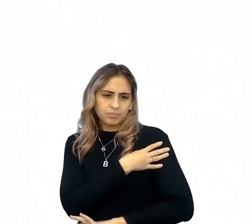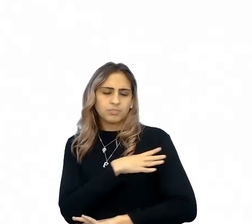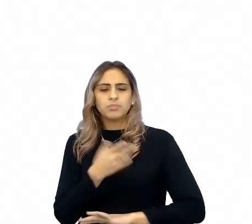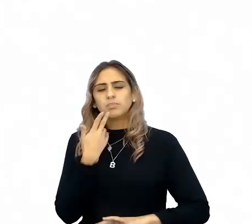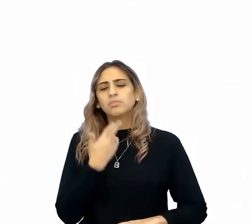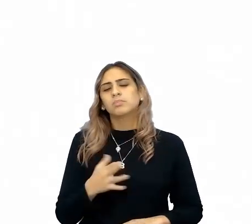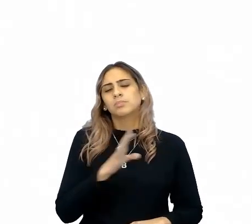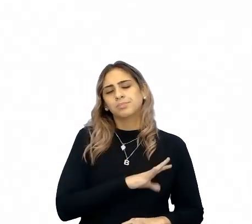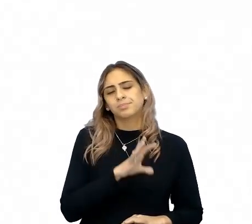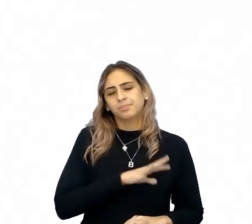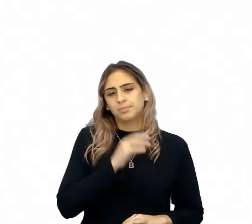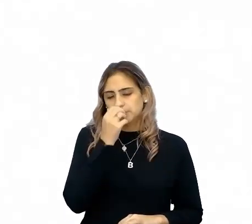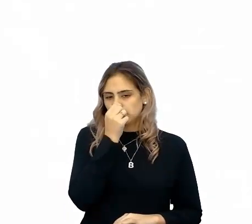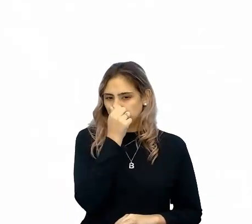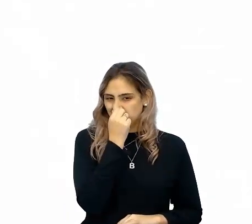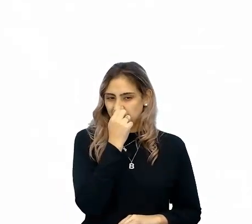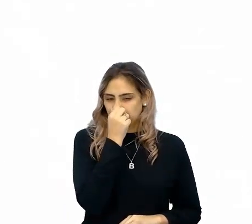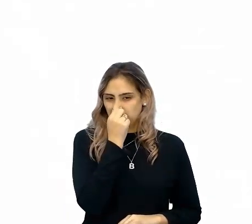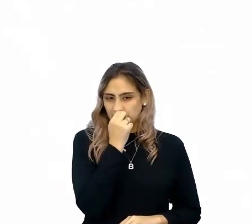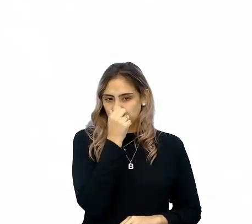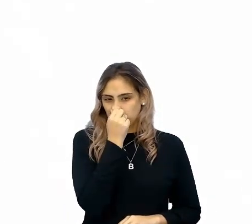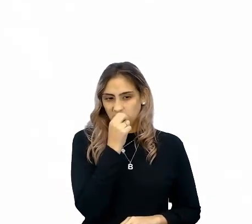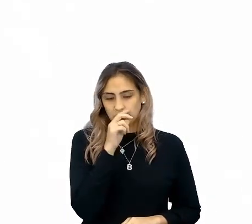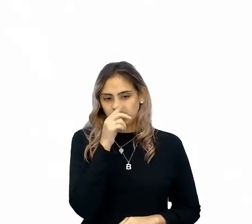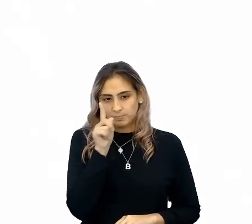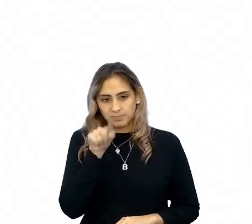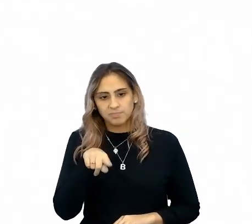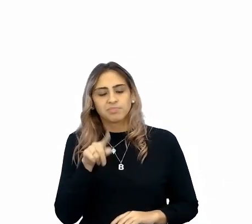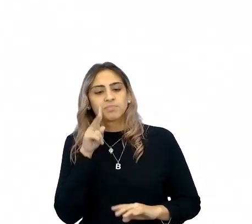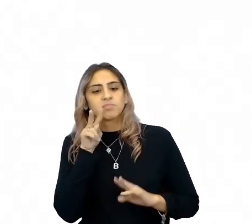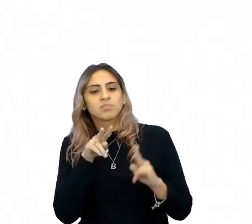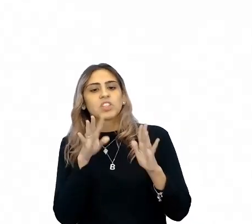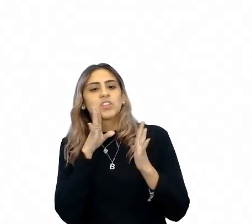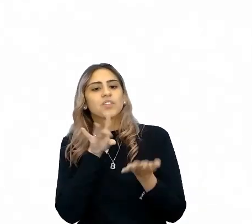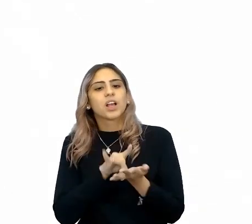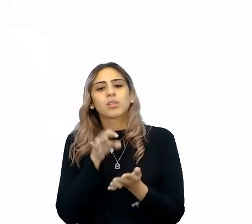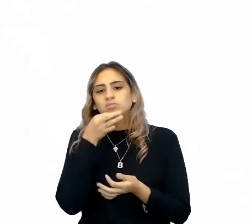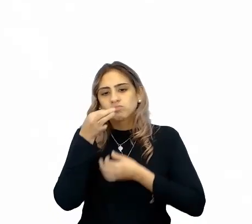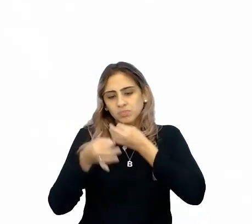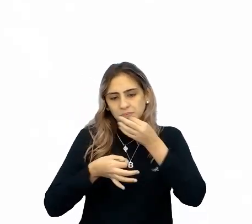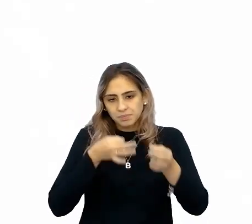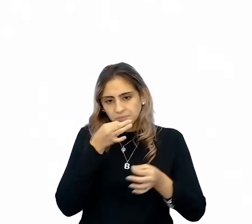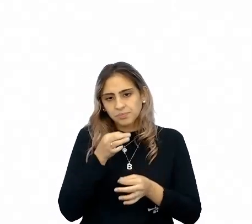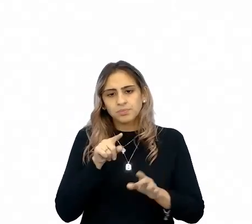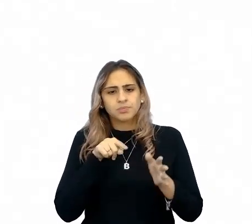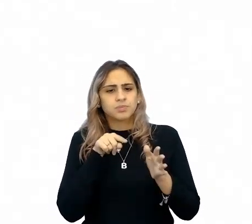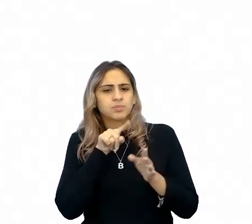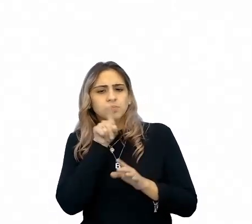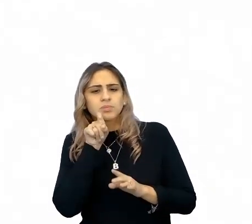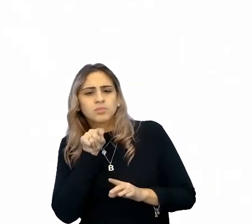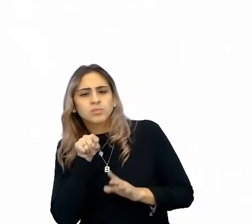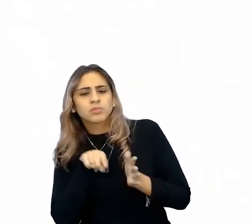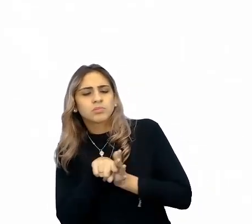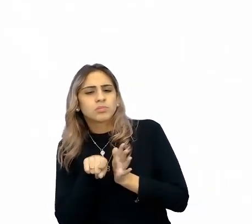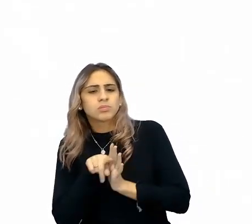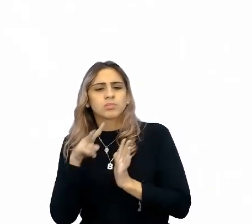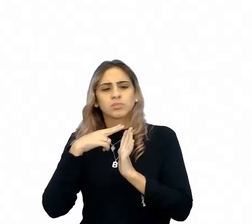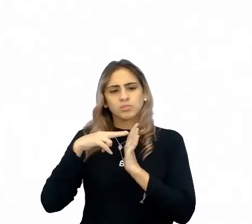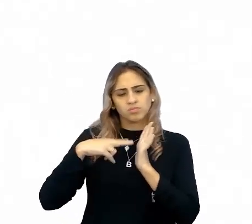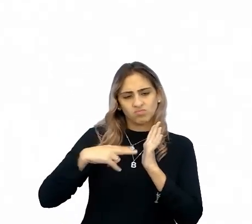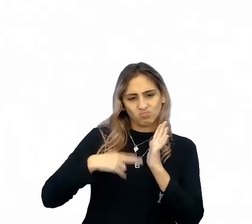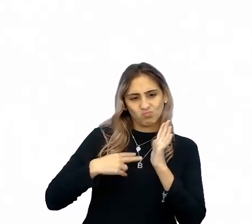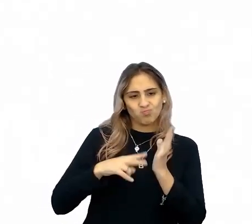língua portuguesa, a 15B, que é distinguir fatos de opiniões, sugestões de leitura